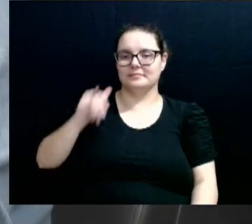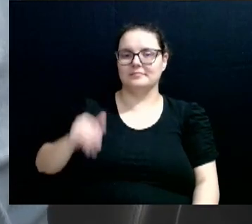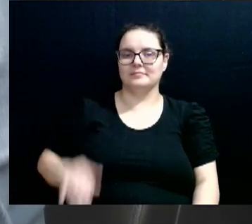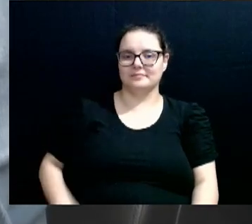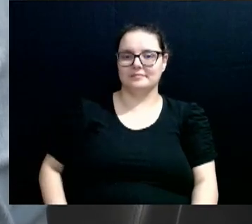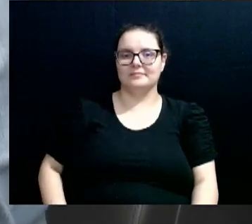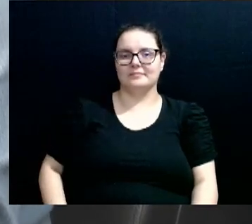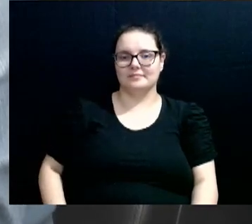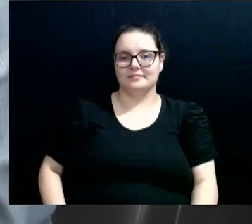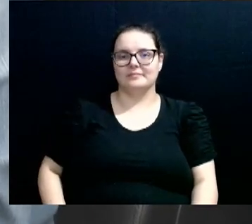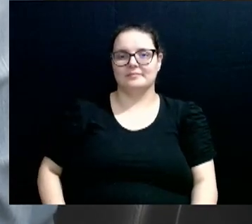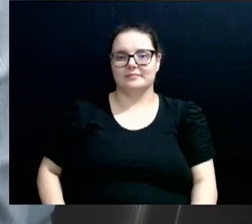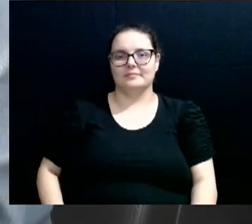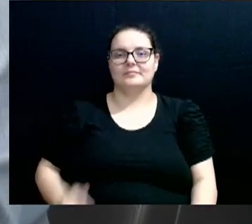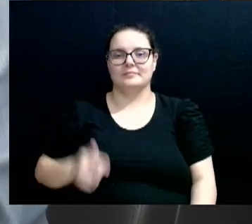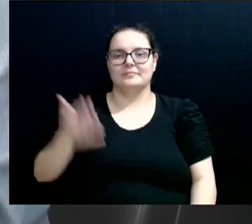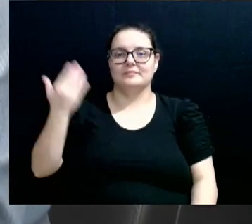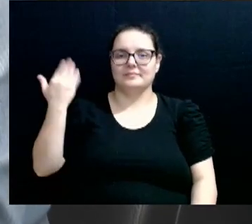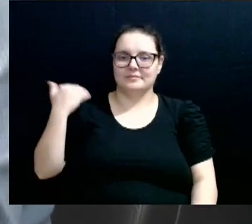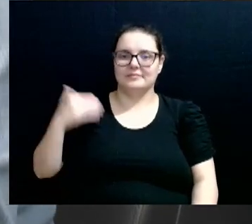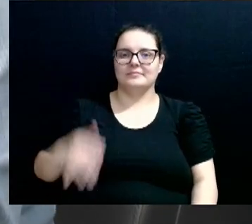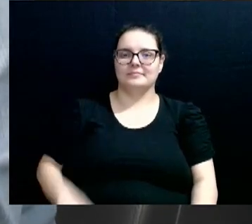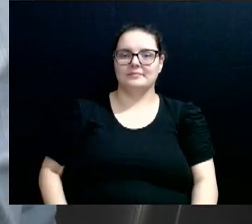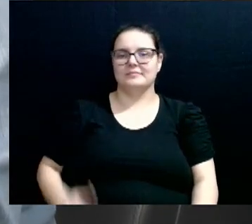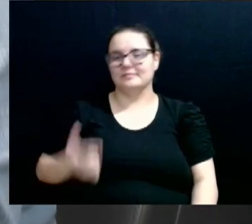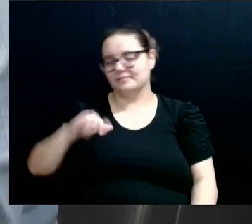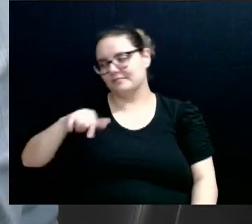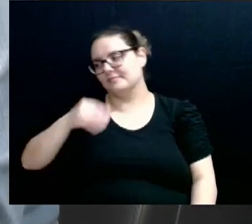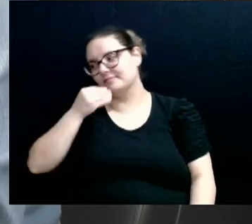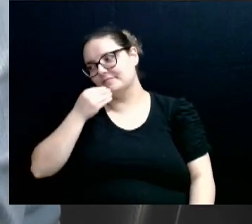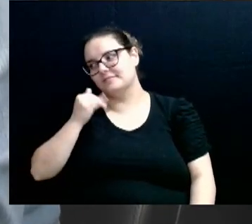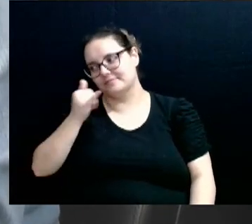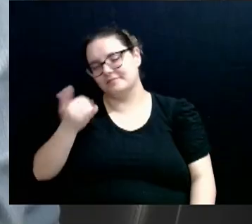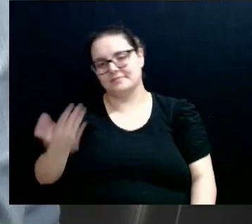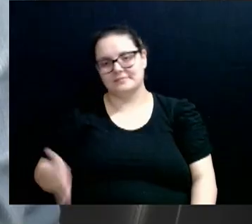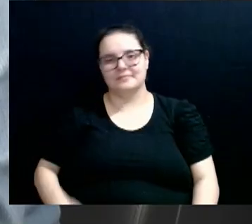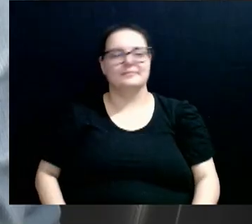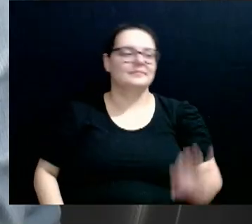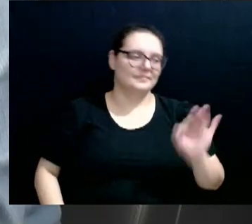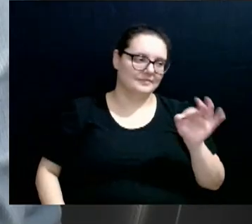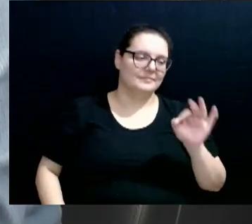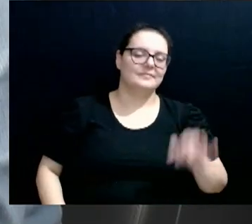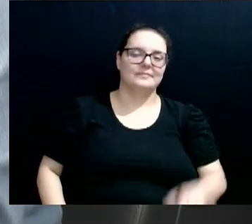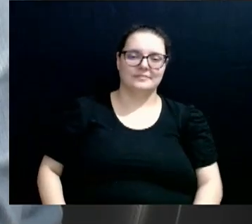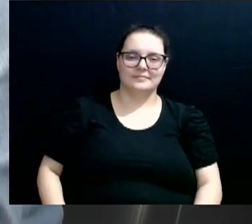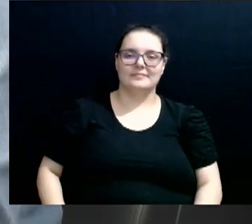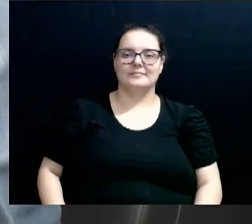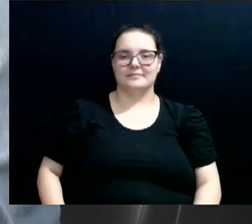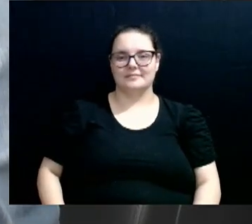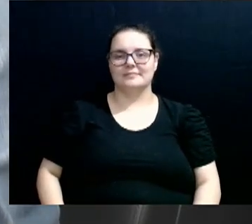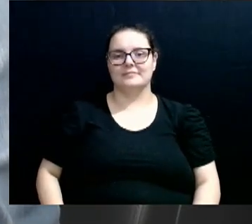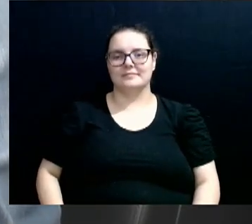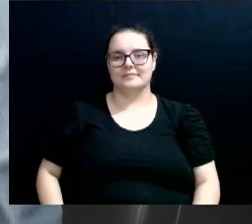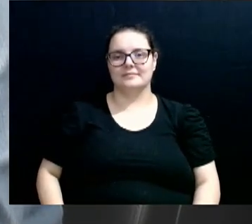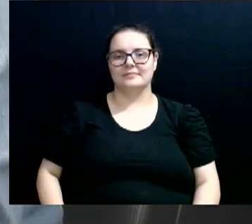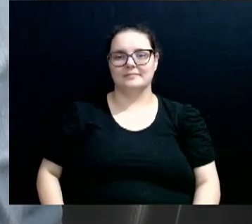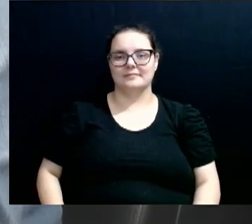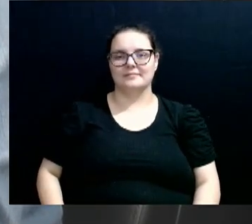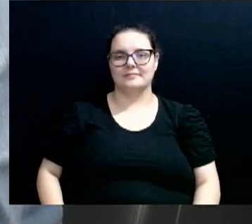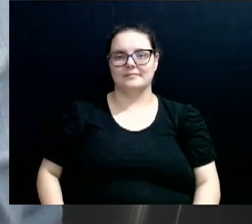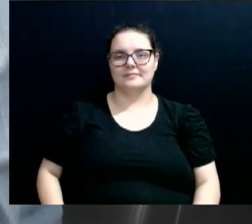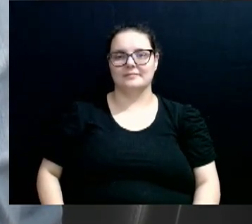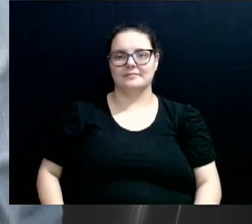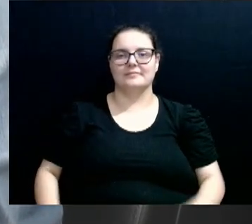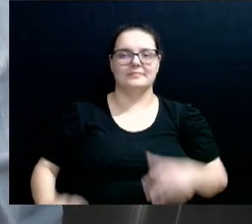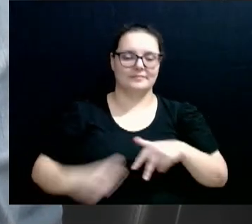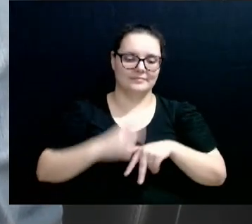estava sensacional, não tive essa chance de dizer. Isso é consenso. E que Vozes Negras eu acho que vai